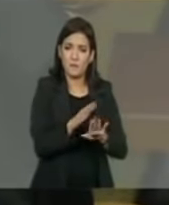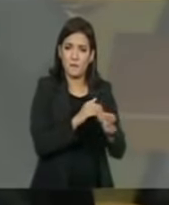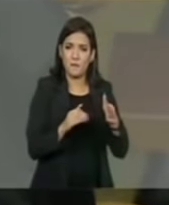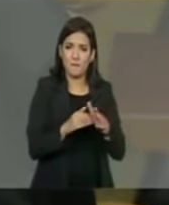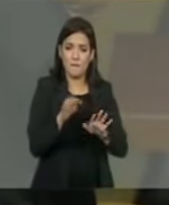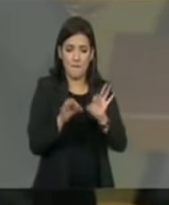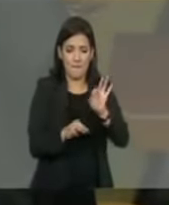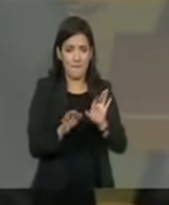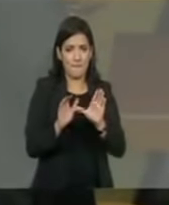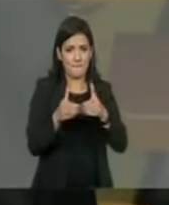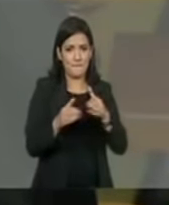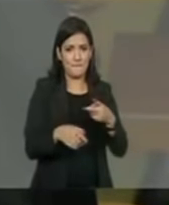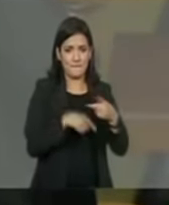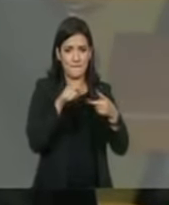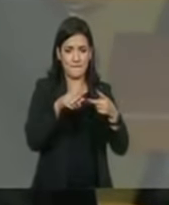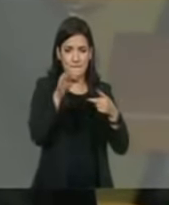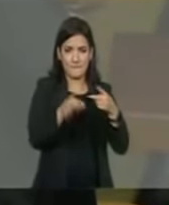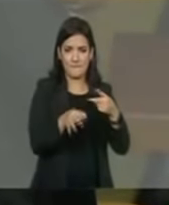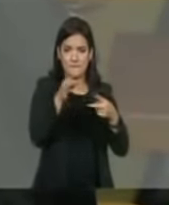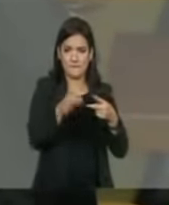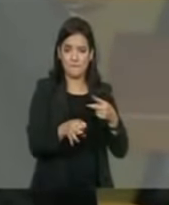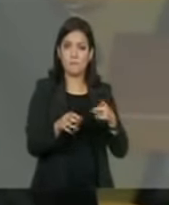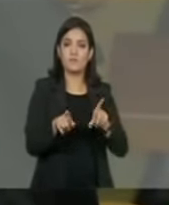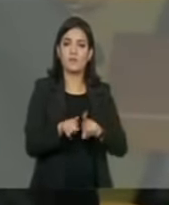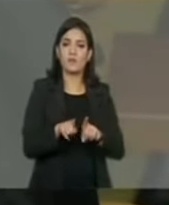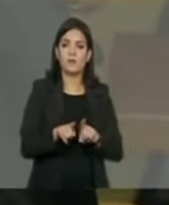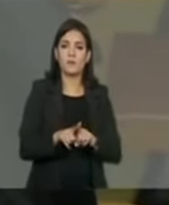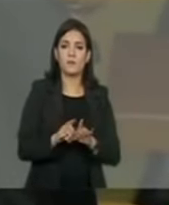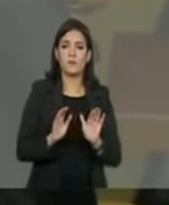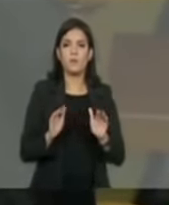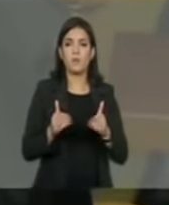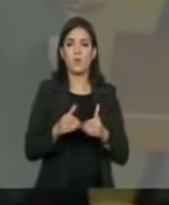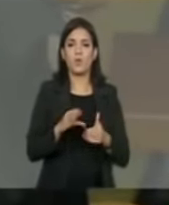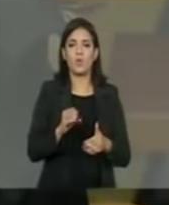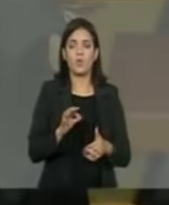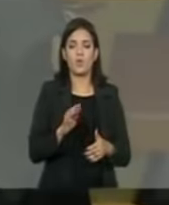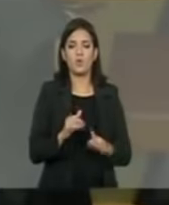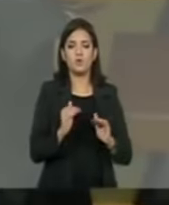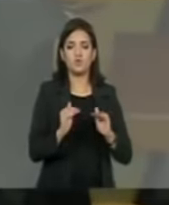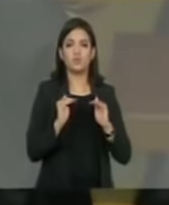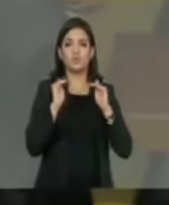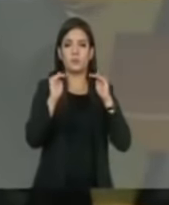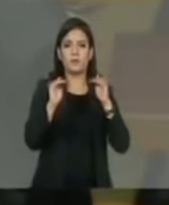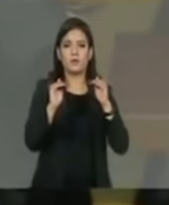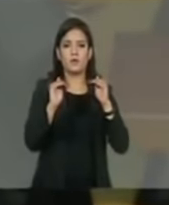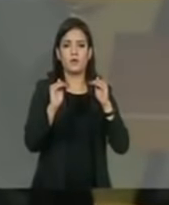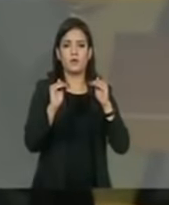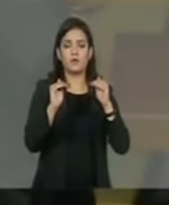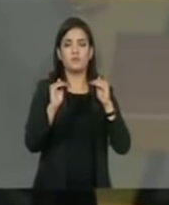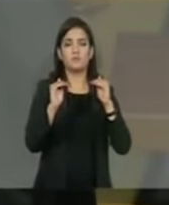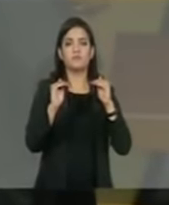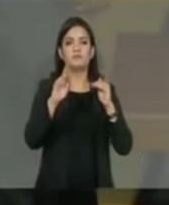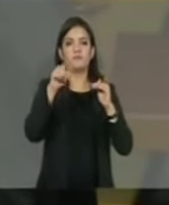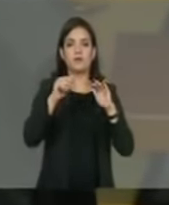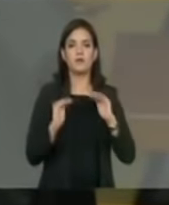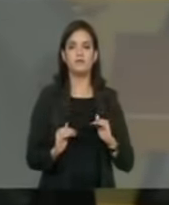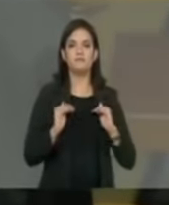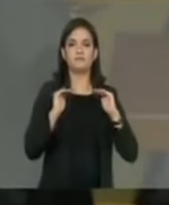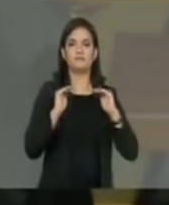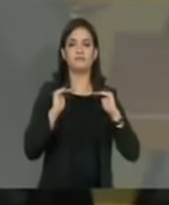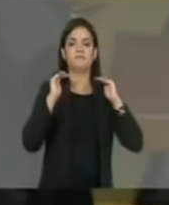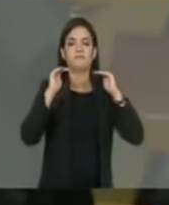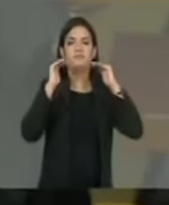inclusive por cortes judiciárias superiores que atuam como instâncias de